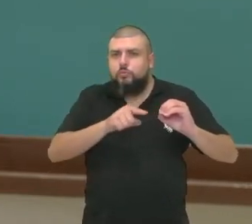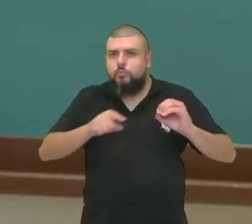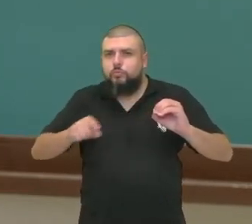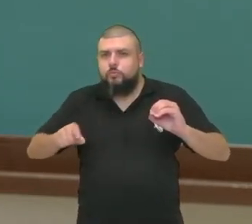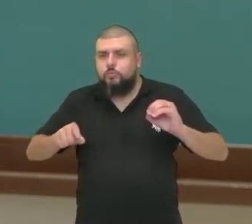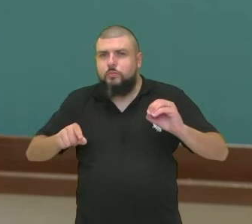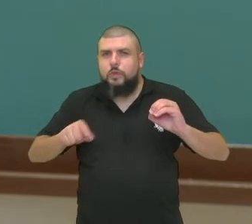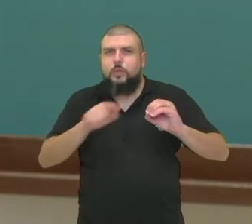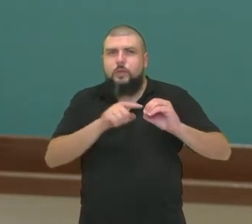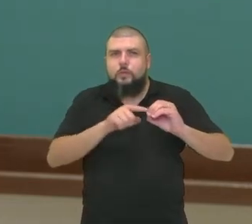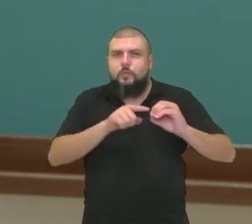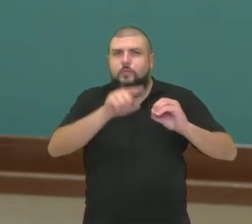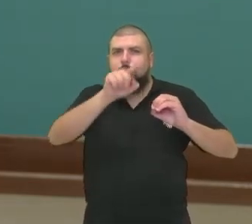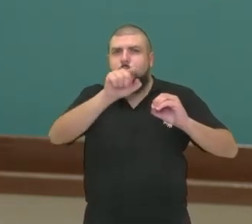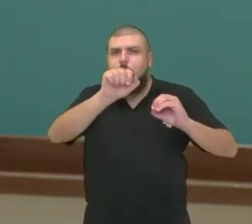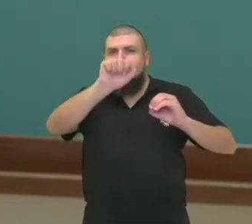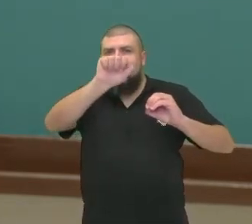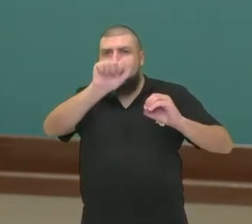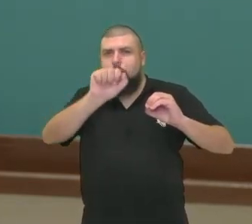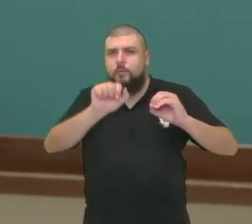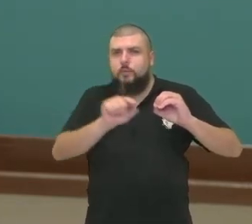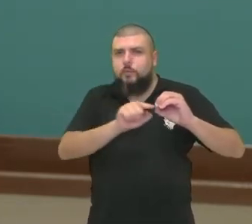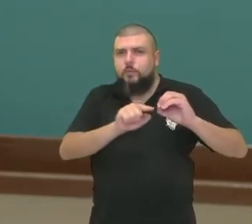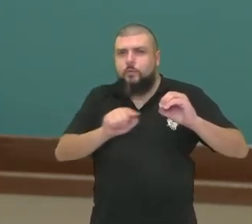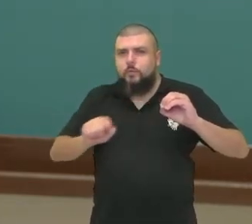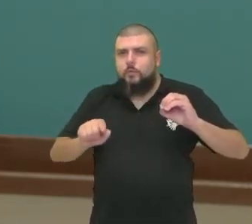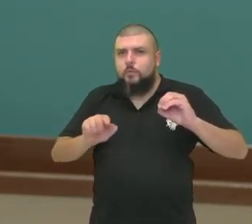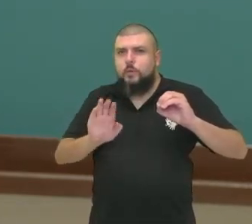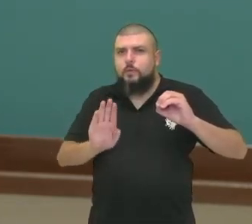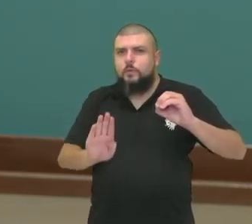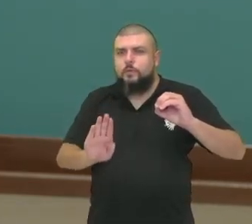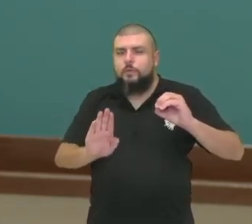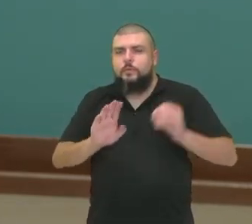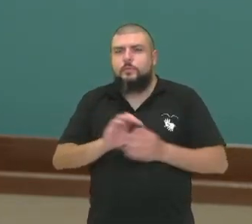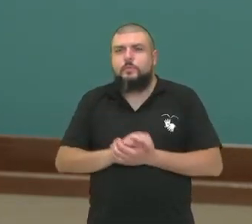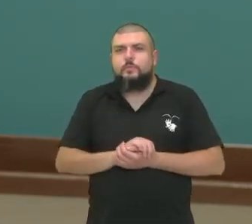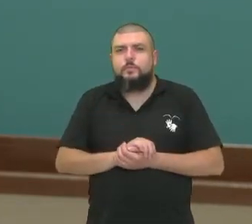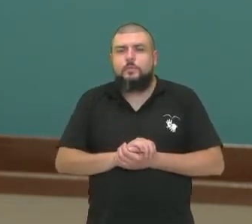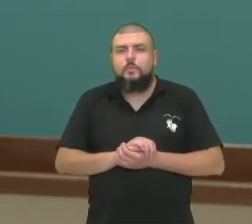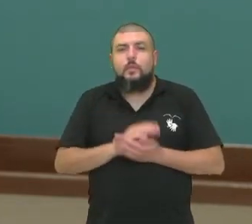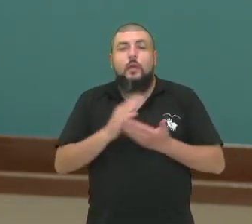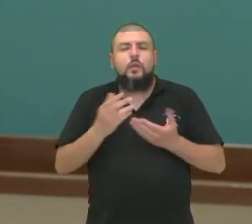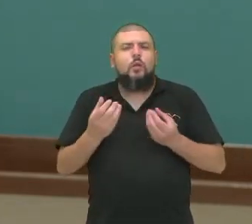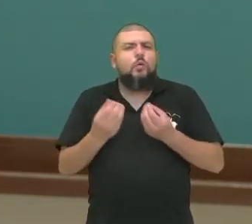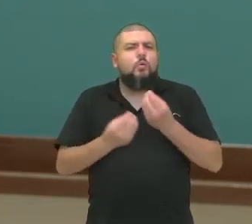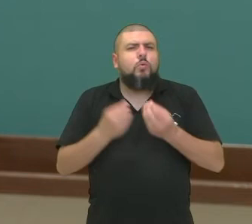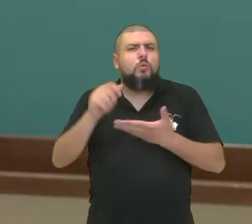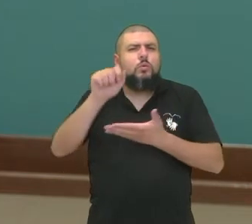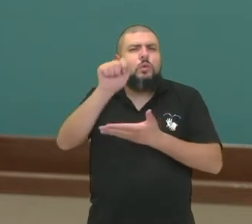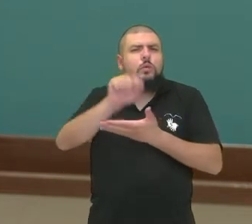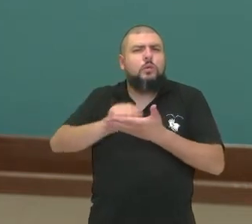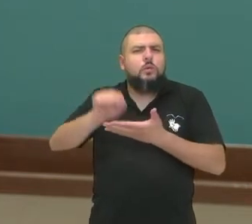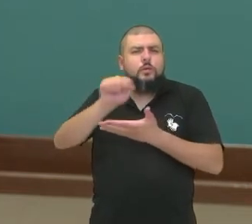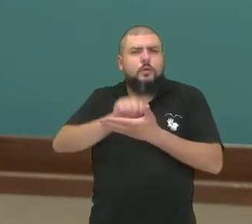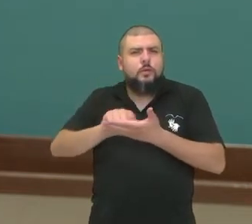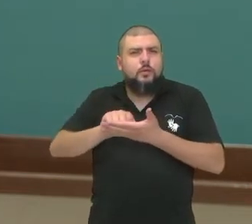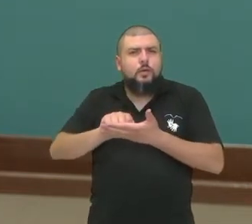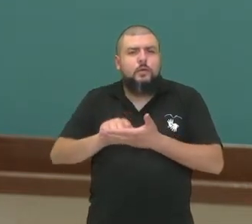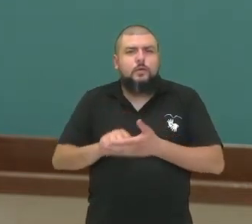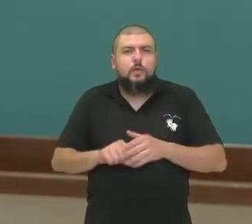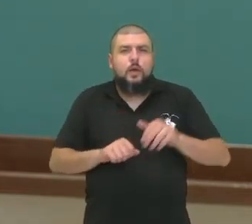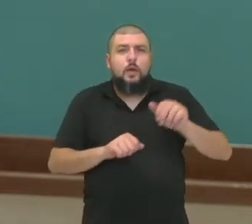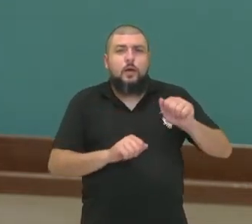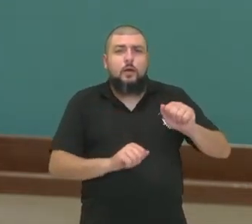pelo pontinho A. Essas angulações, elas podem ser indicadas como, né? Ângulo AOB,